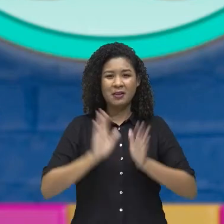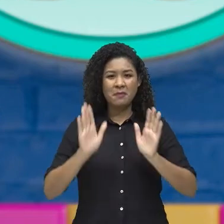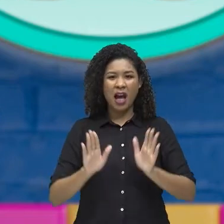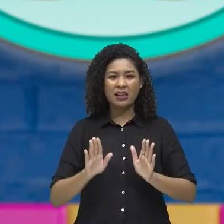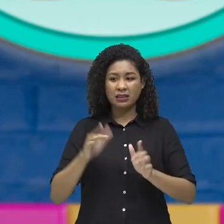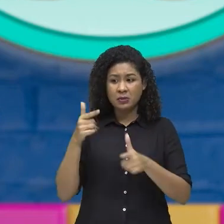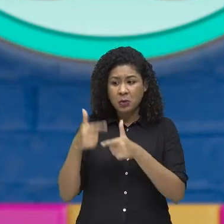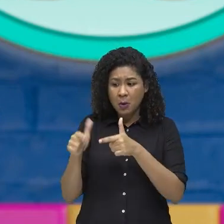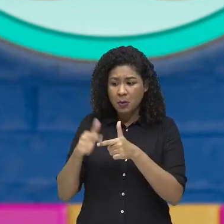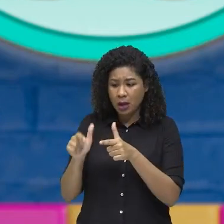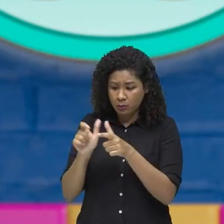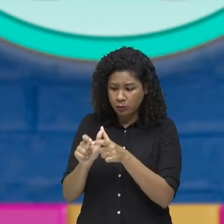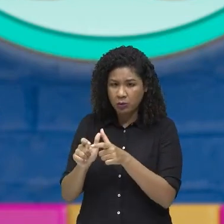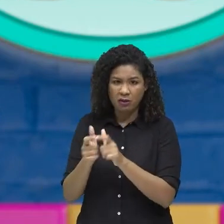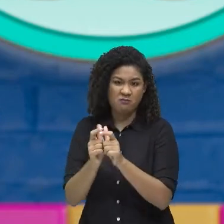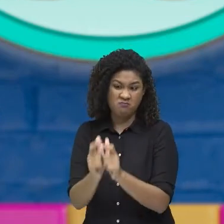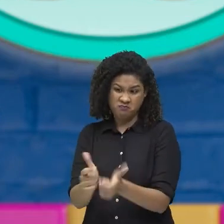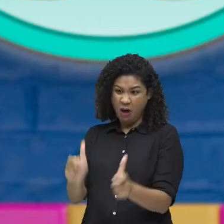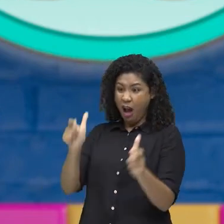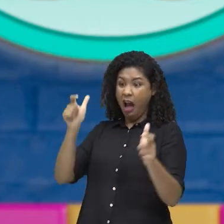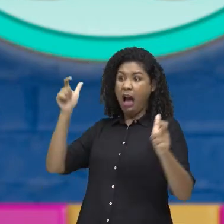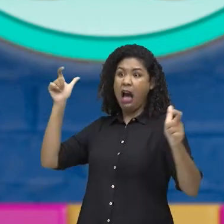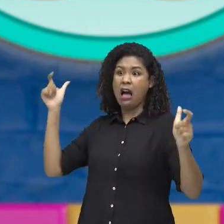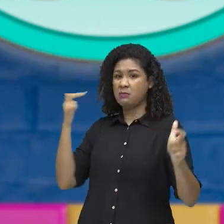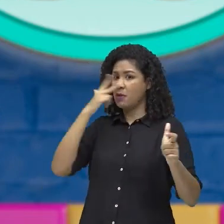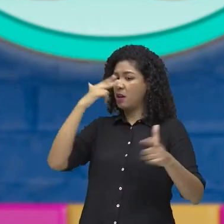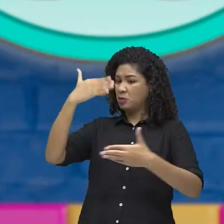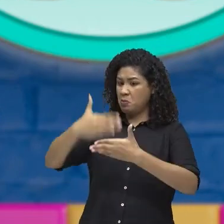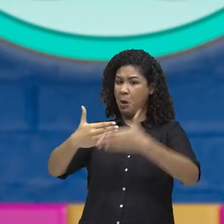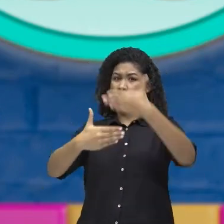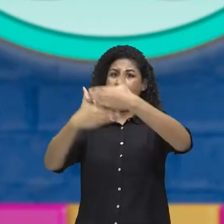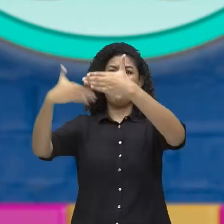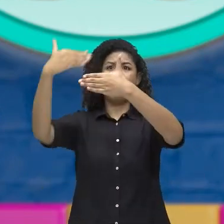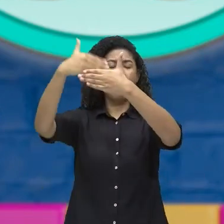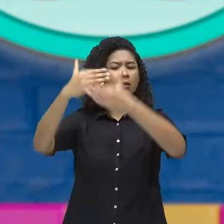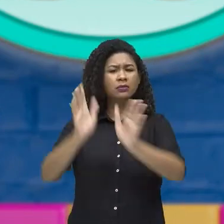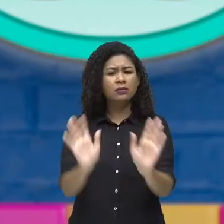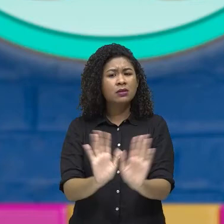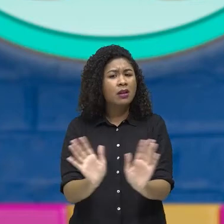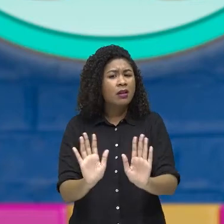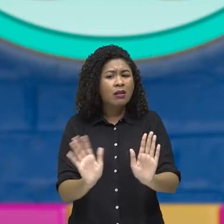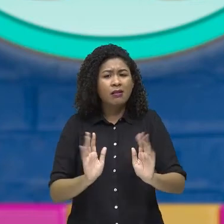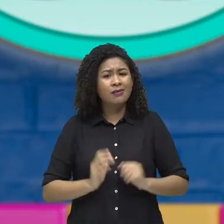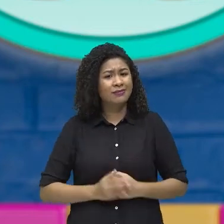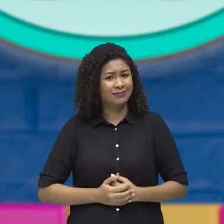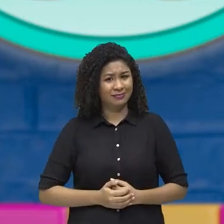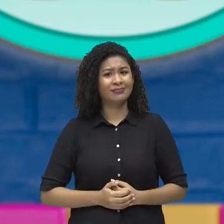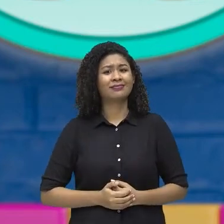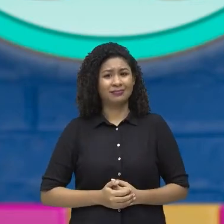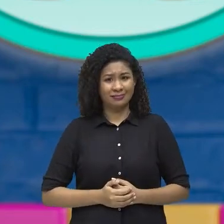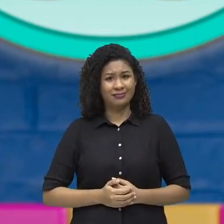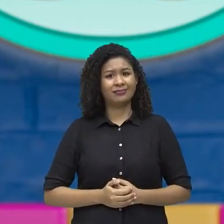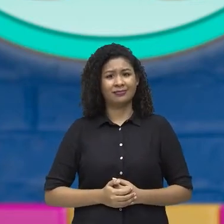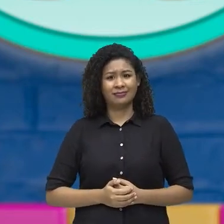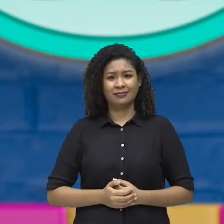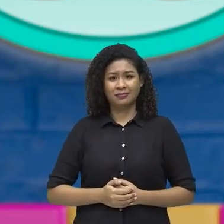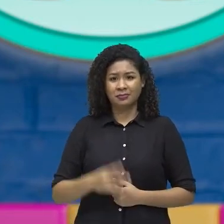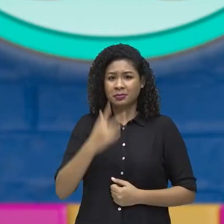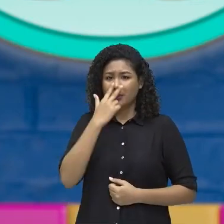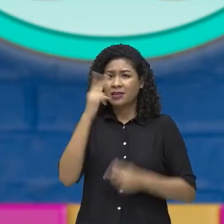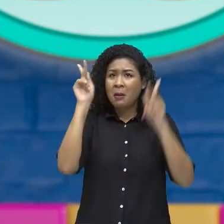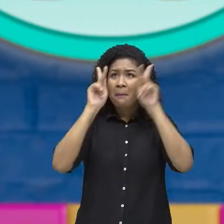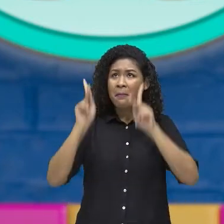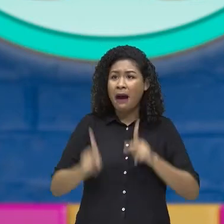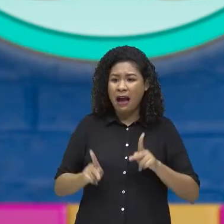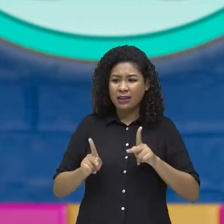problema muito grande que vai me impedir de olhar outros processos, né? Vai me tirar a tranquilidade, vai me